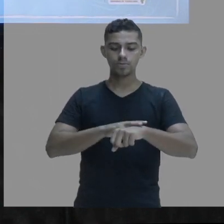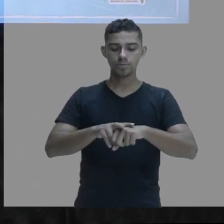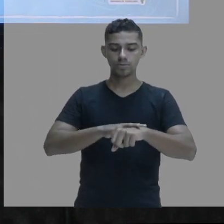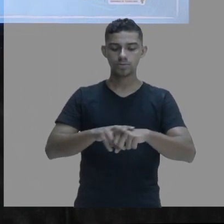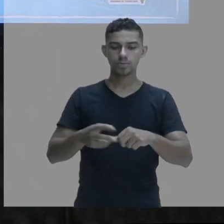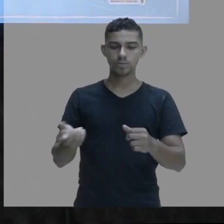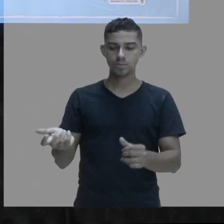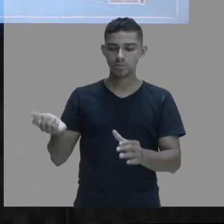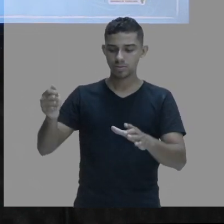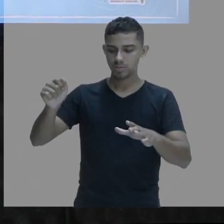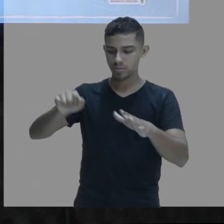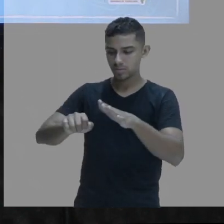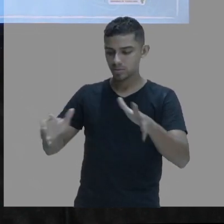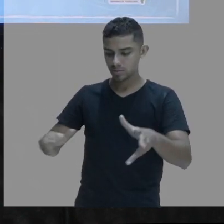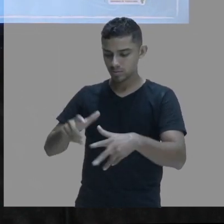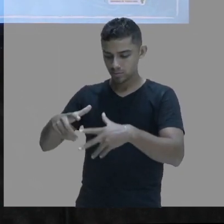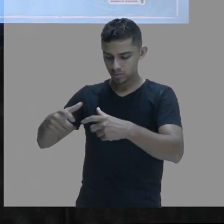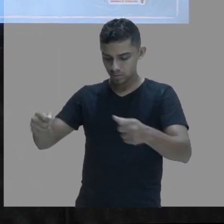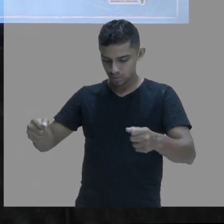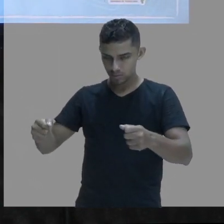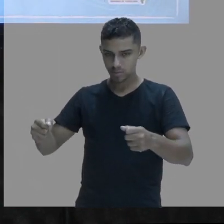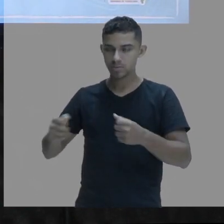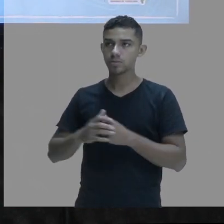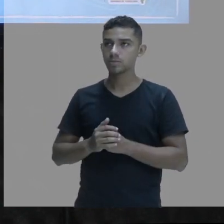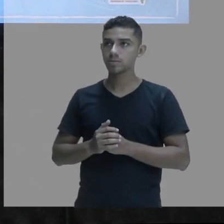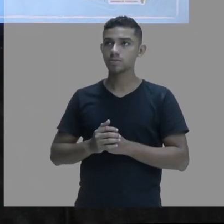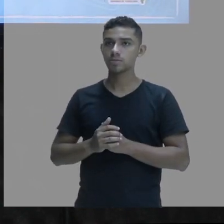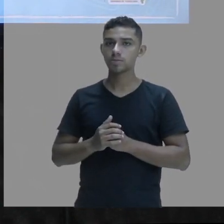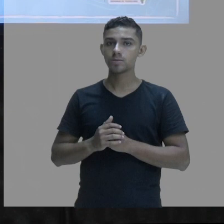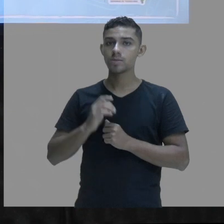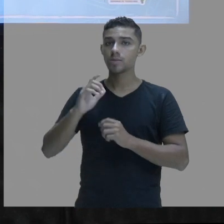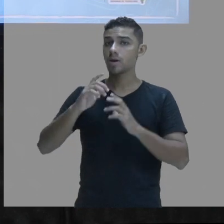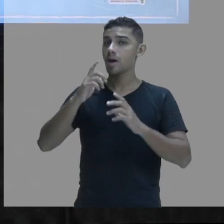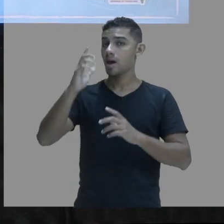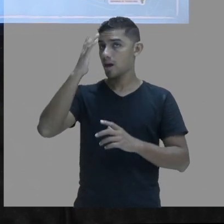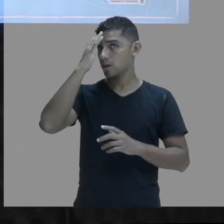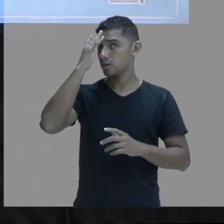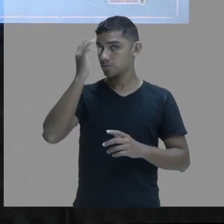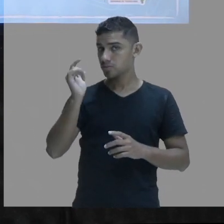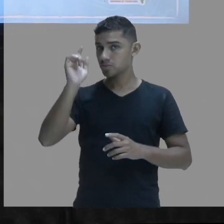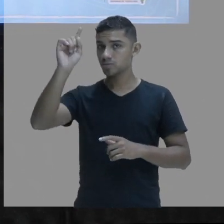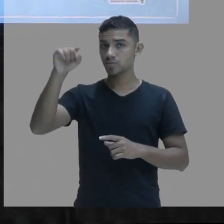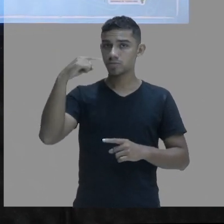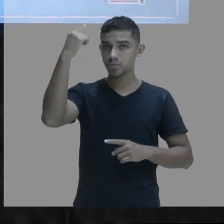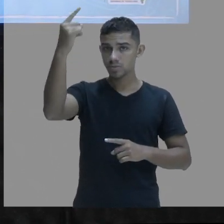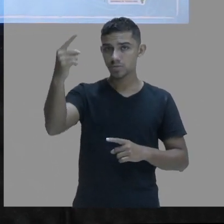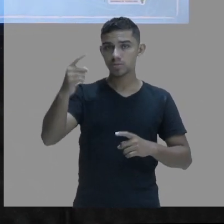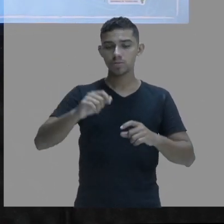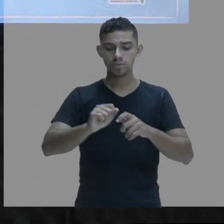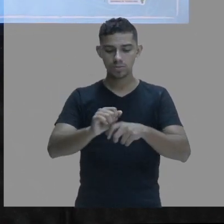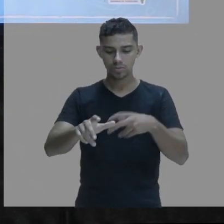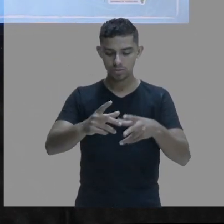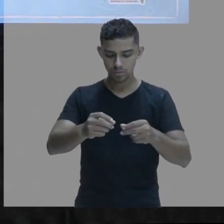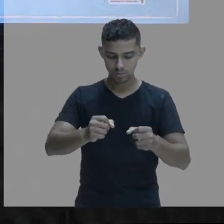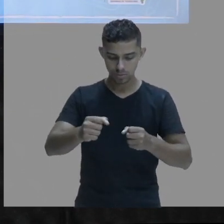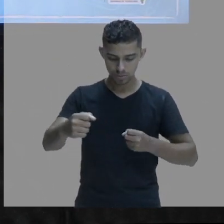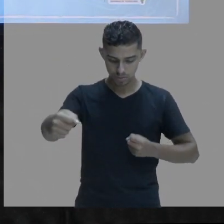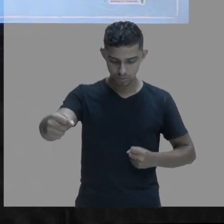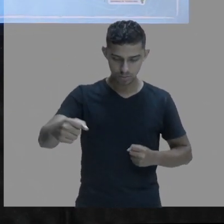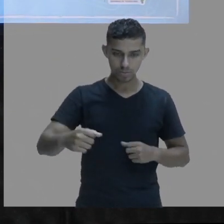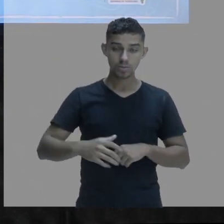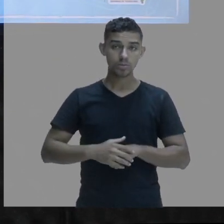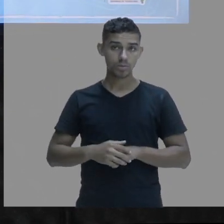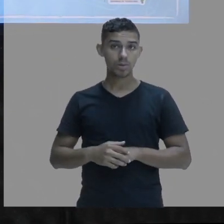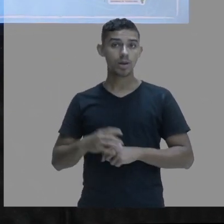fechou, e um dia depois está lá bem madura, é porque a fruta, quando